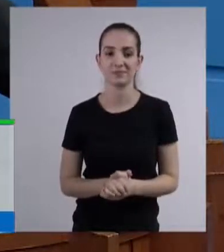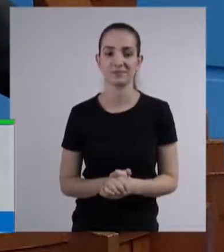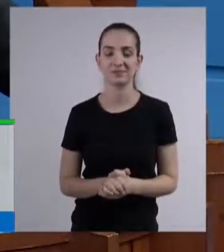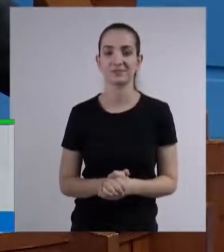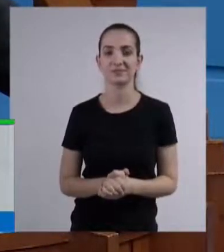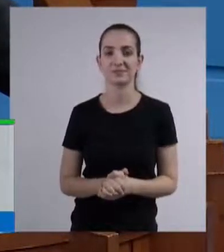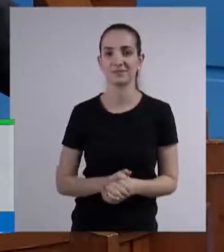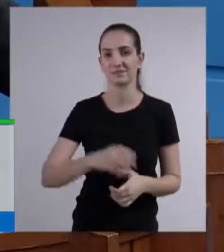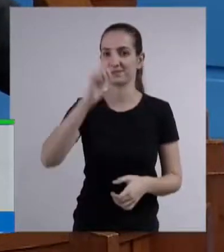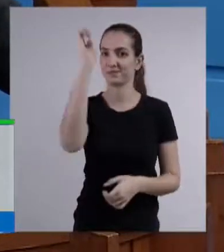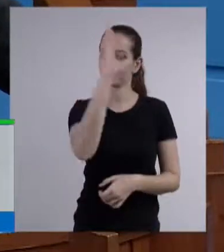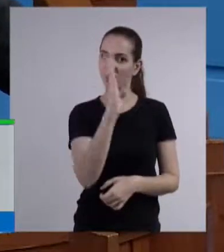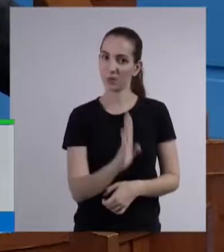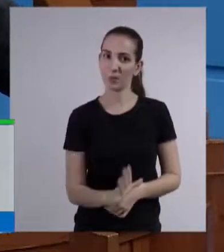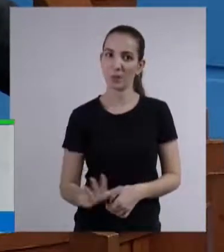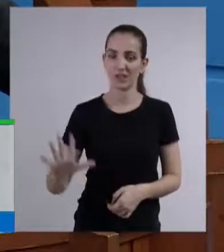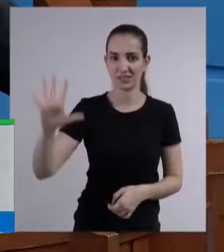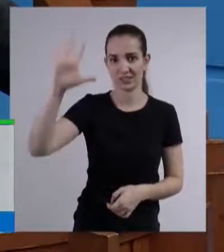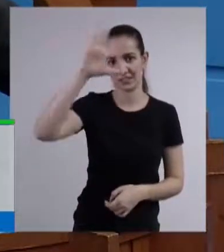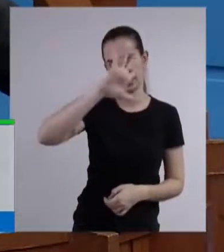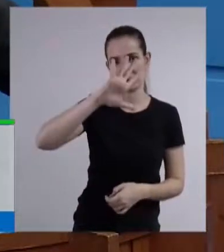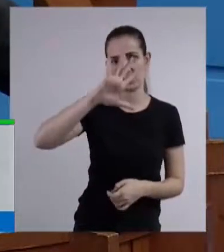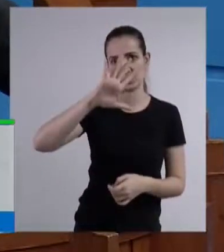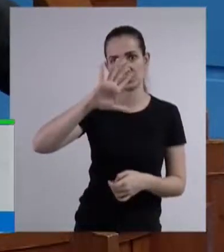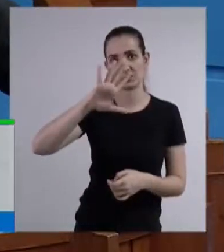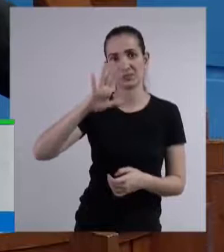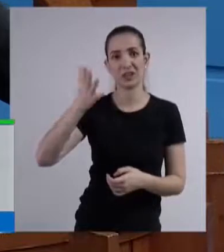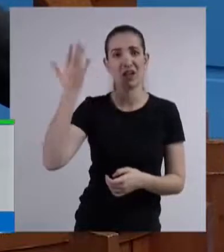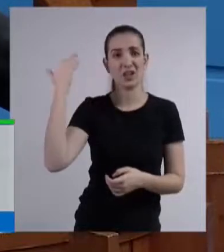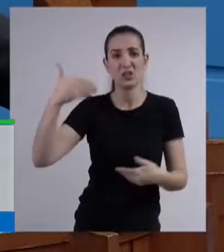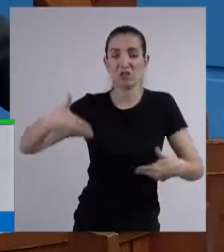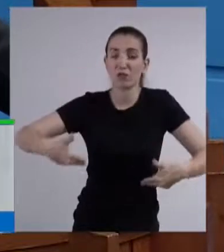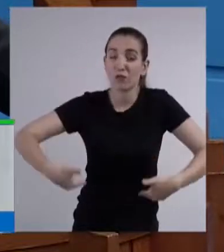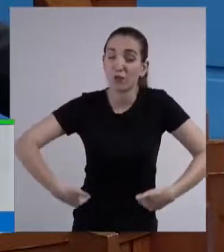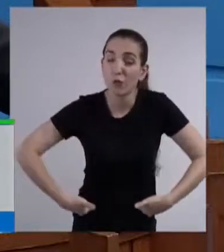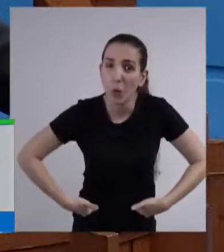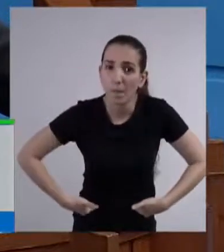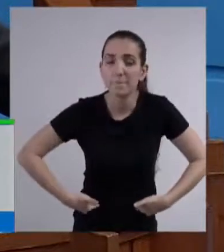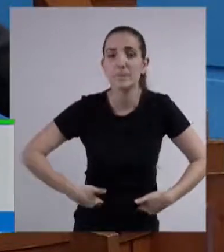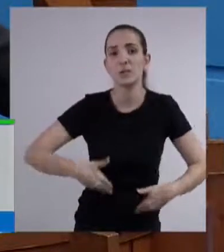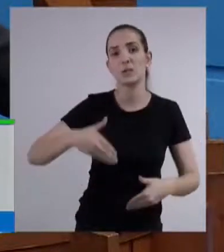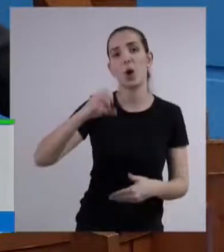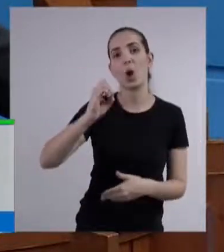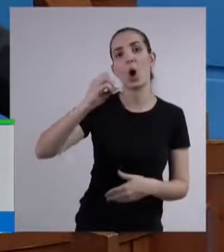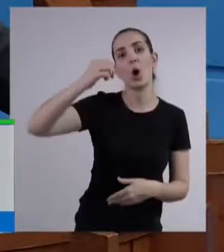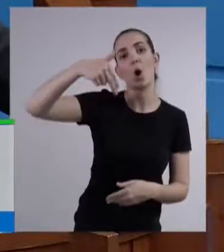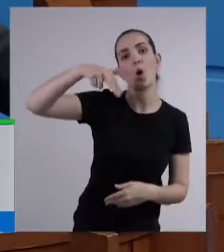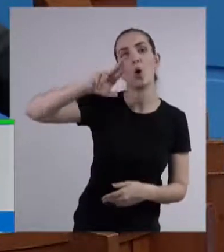O Brasil foi retirado do mapa da fome da ONU.